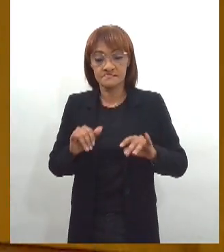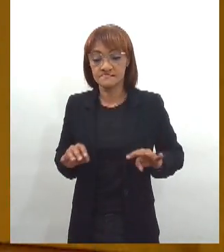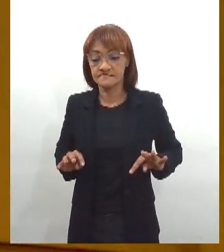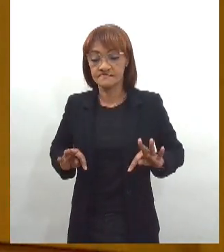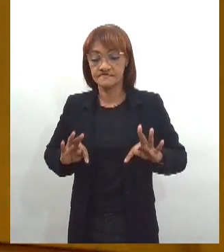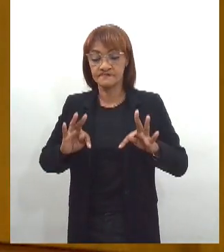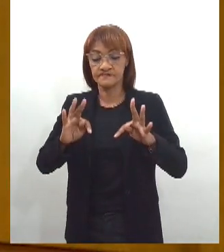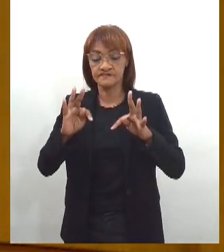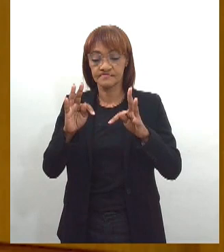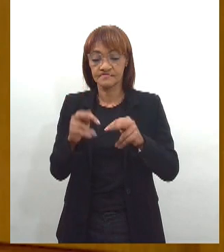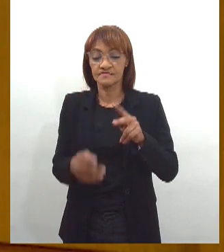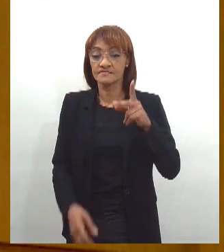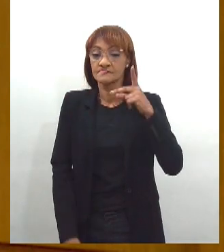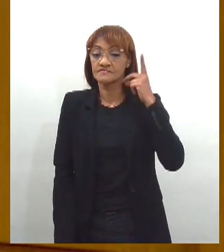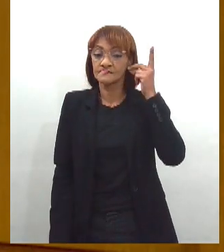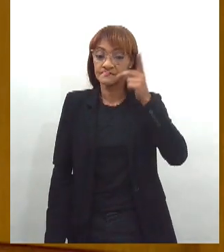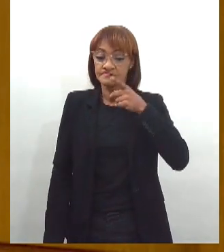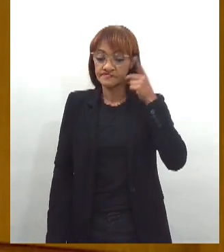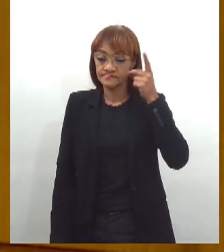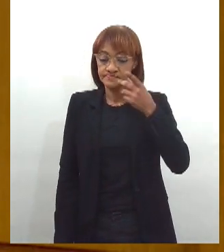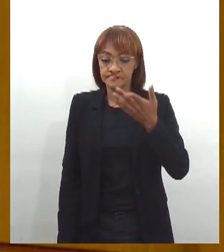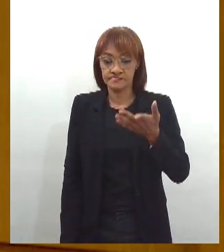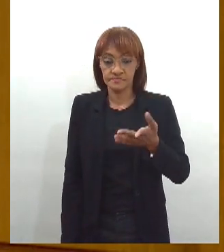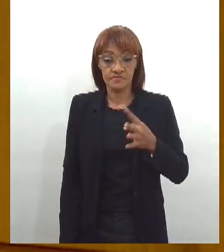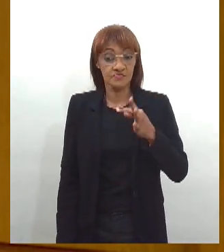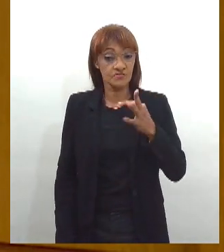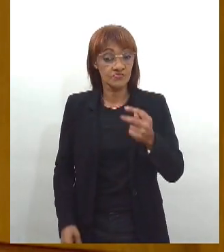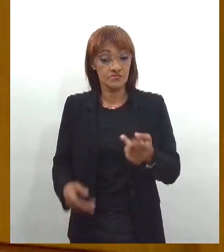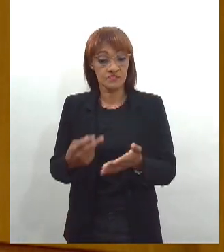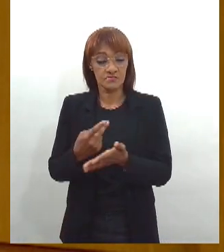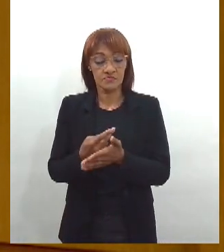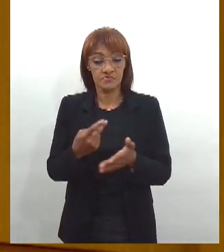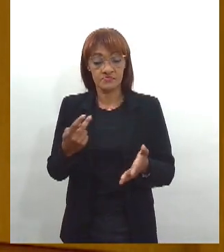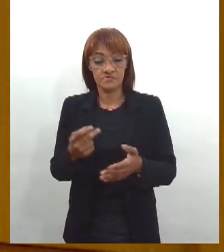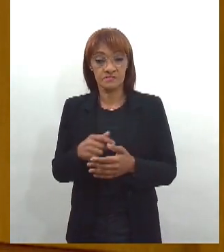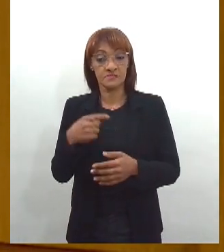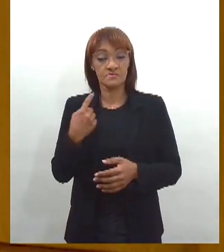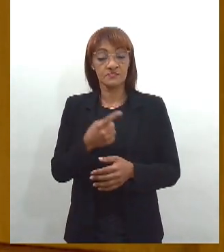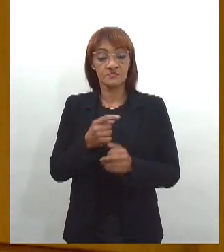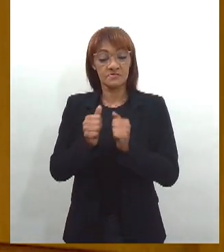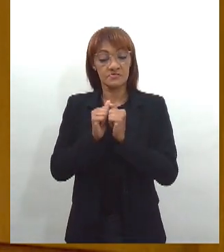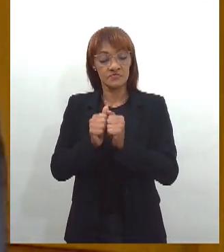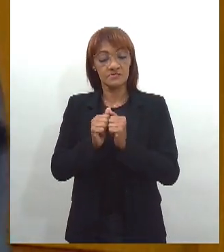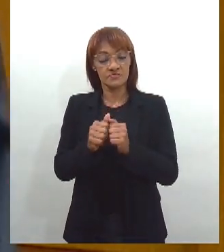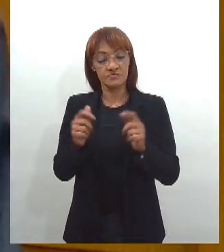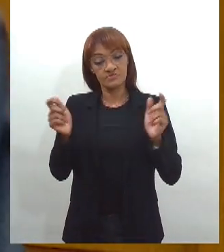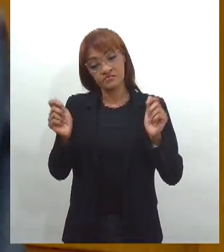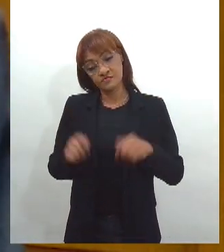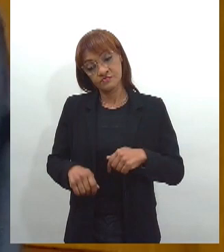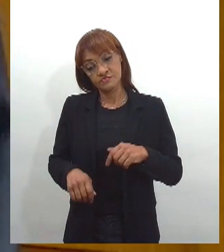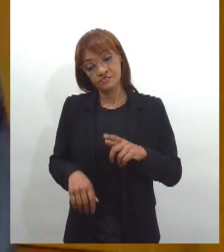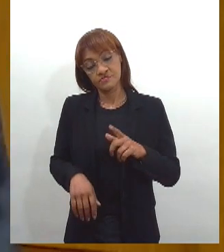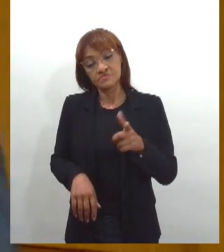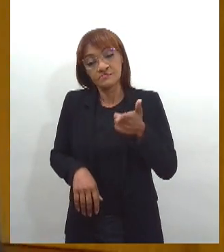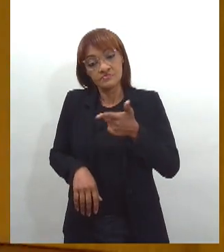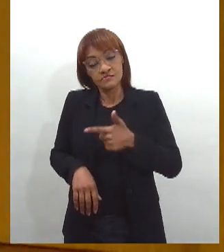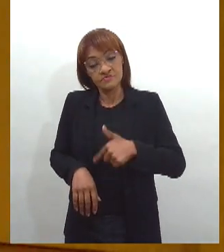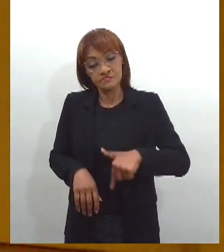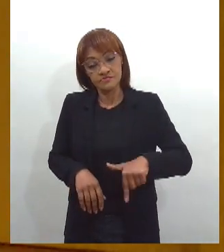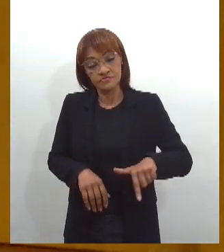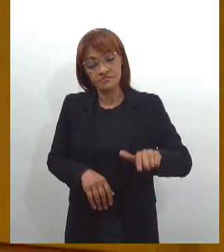deputadas dessa situação, para que juntos busquemos mais uma vez